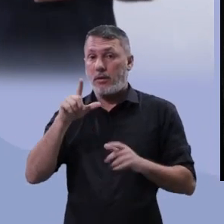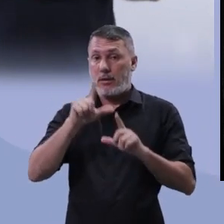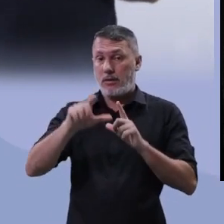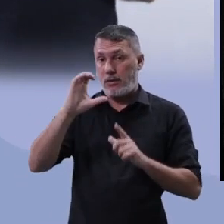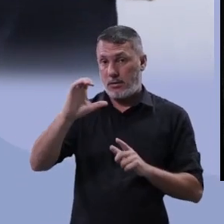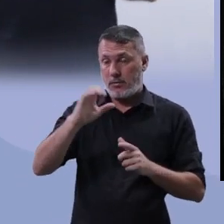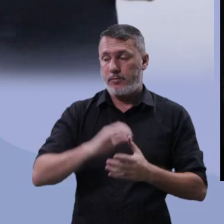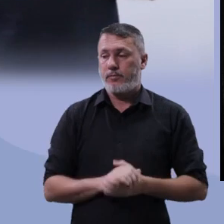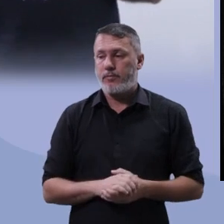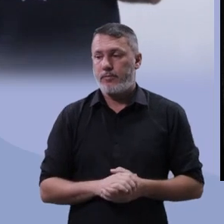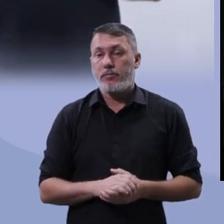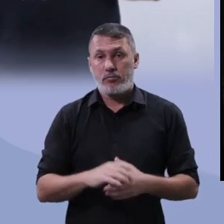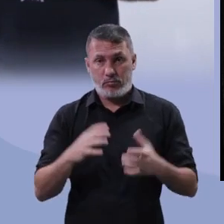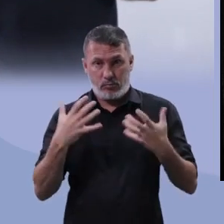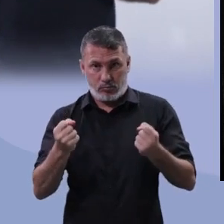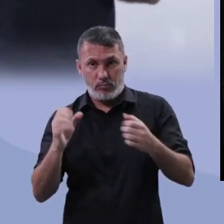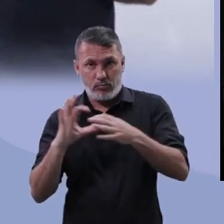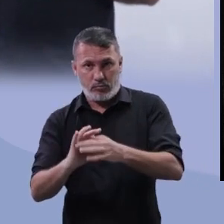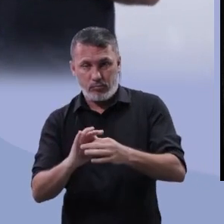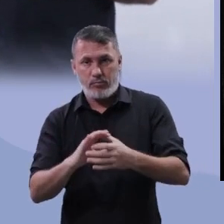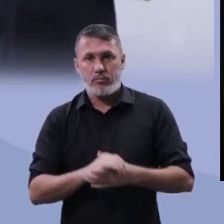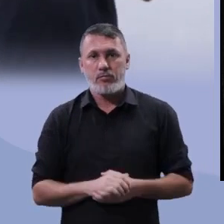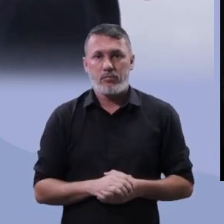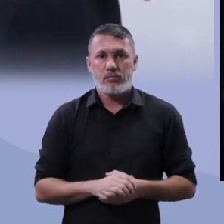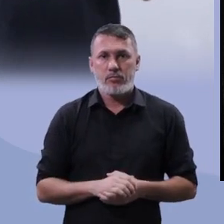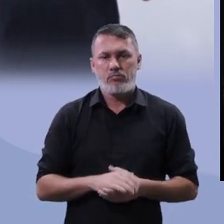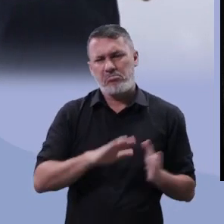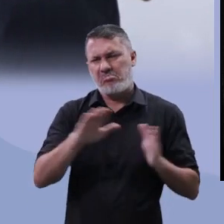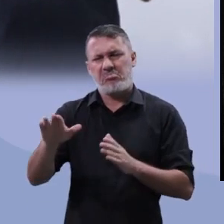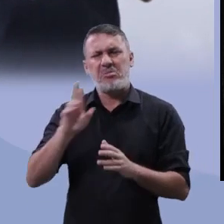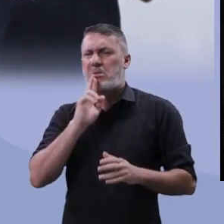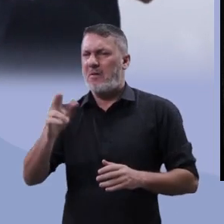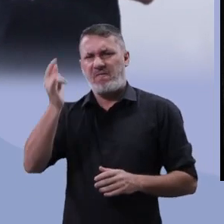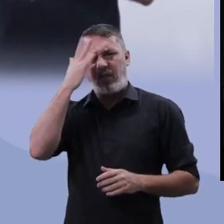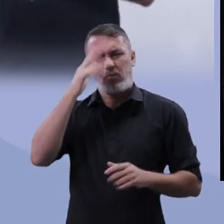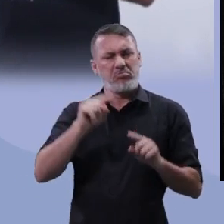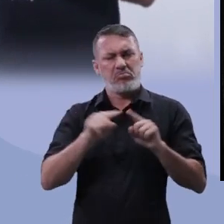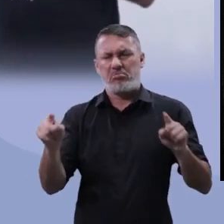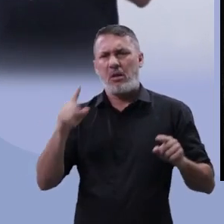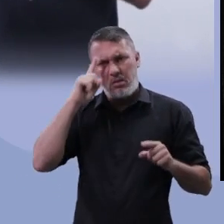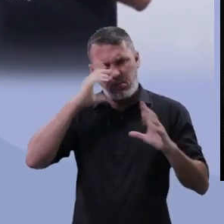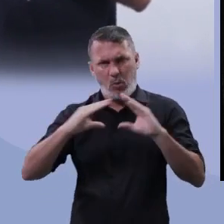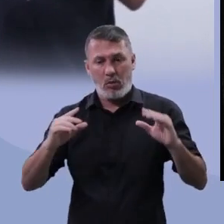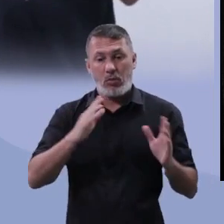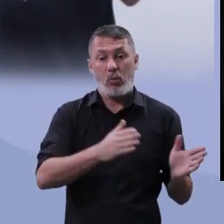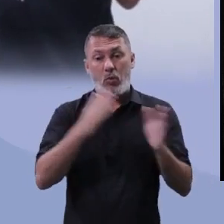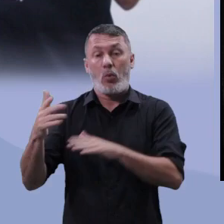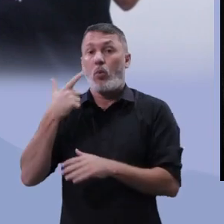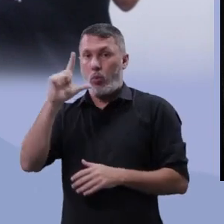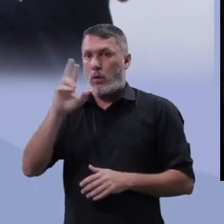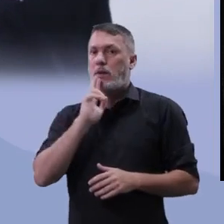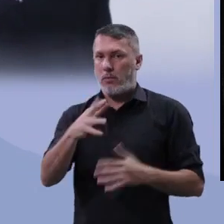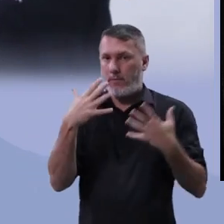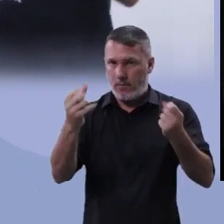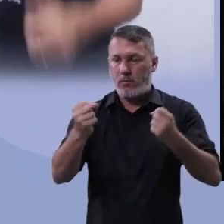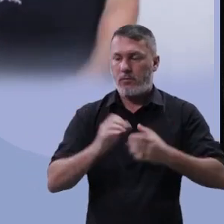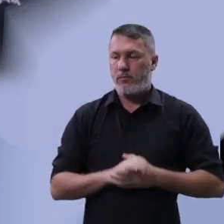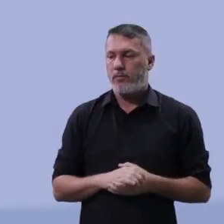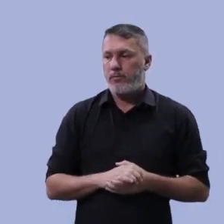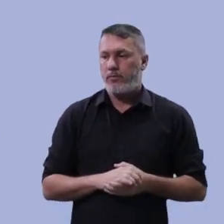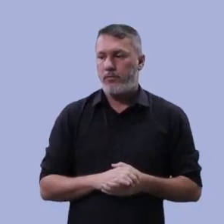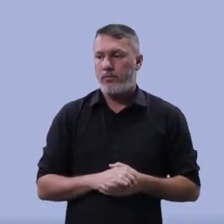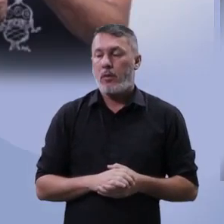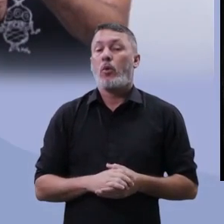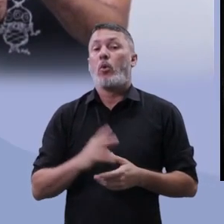Resposta certa, letra C. Tamo junto? Questão tranquila, né? Questão tranquila? Vamos para a próxima, então? Vamos